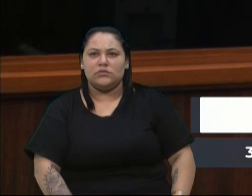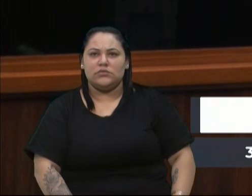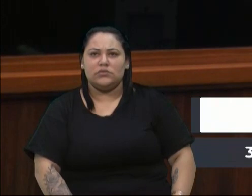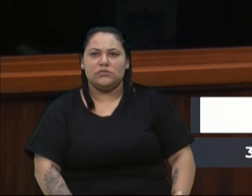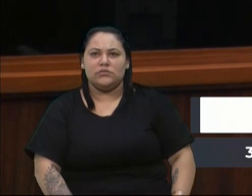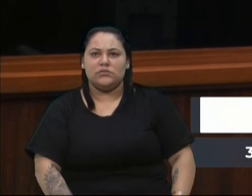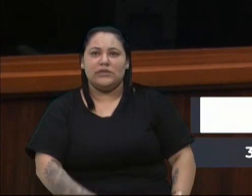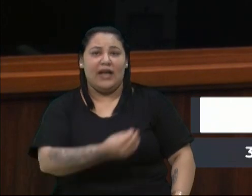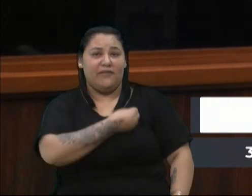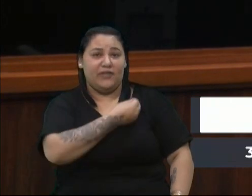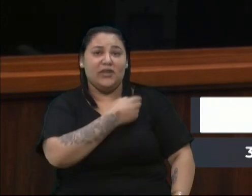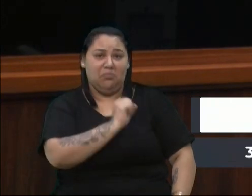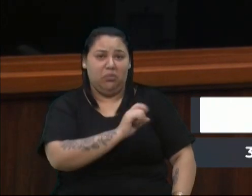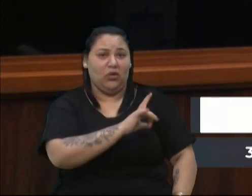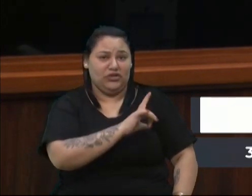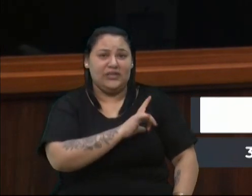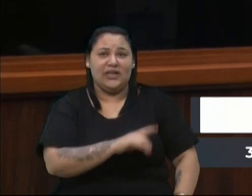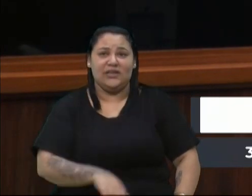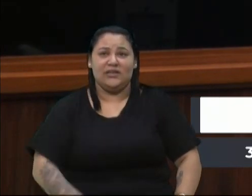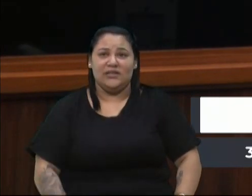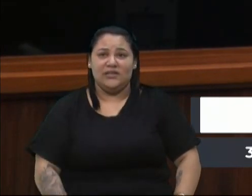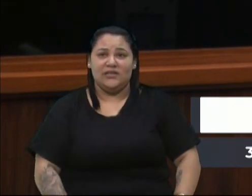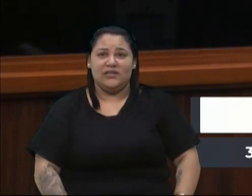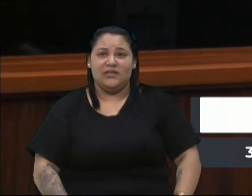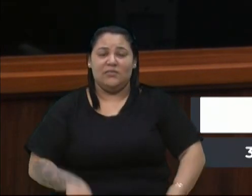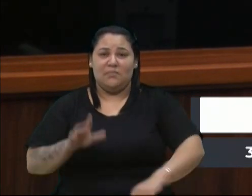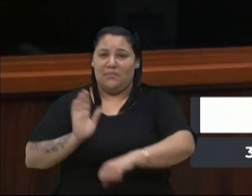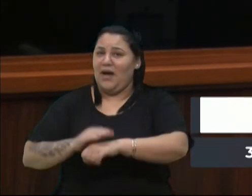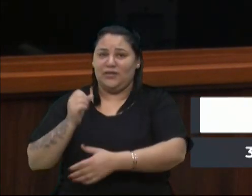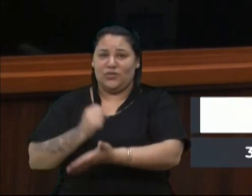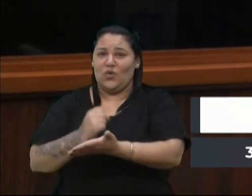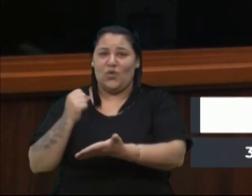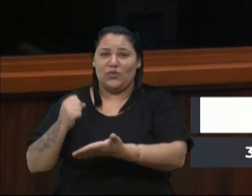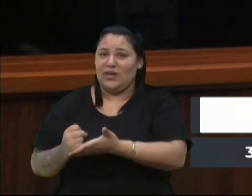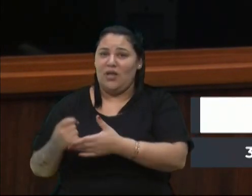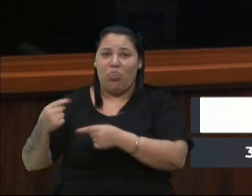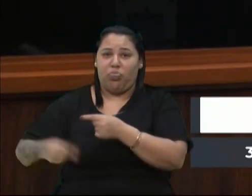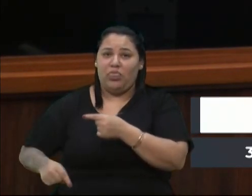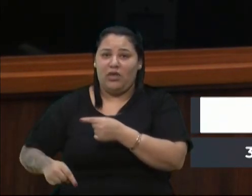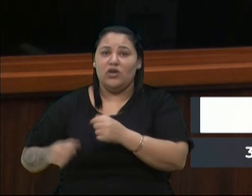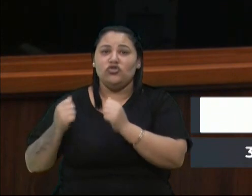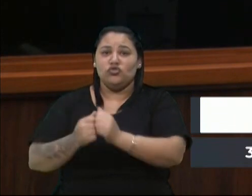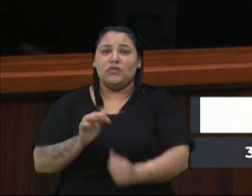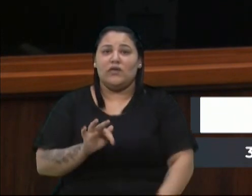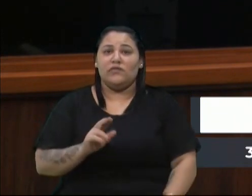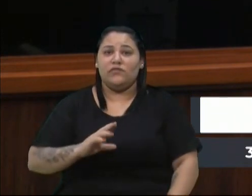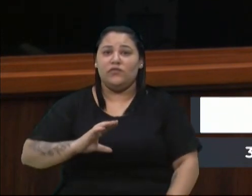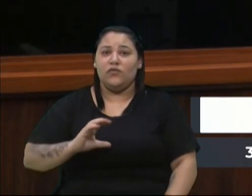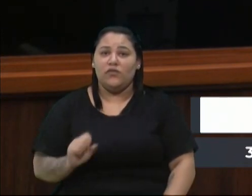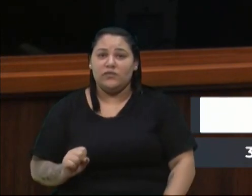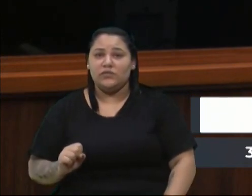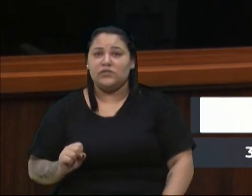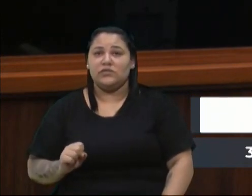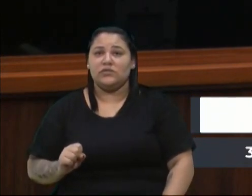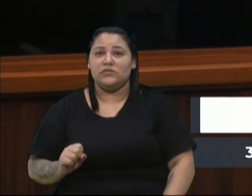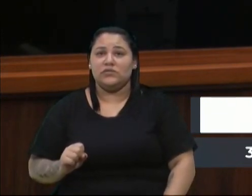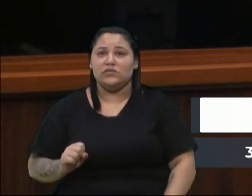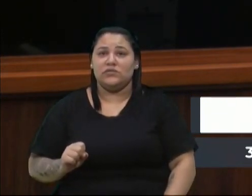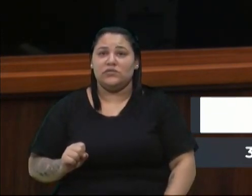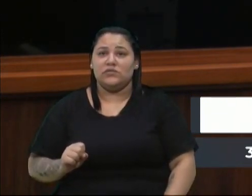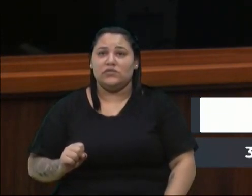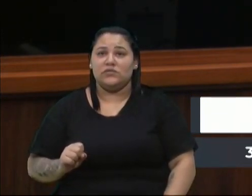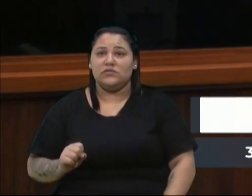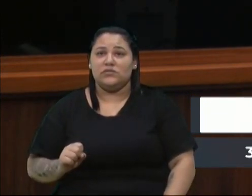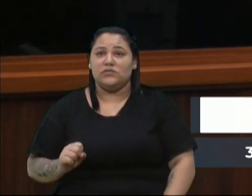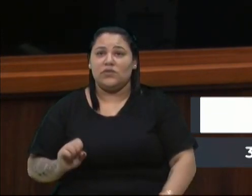na vida, pode ter. Mas nos contratos, tanto com a FUX quanto com a Saúde, ela é